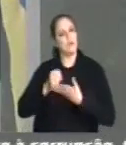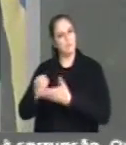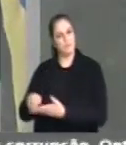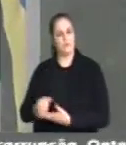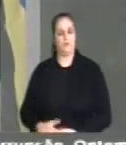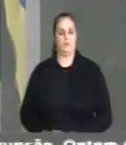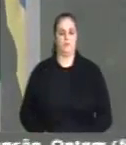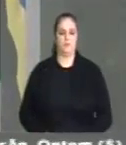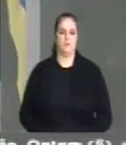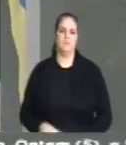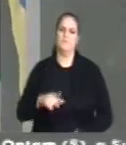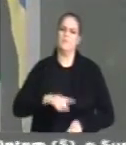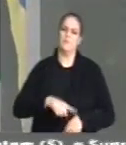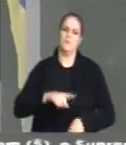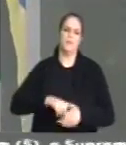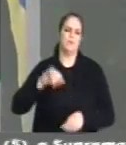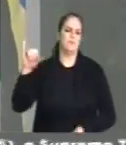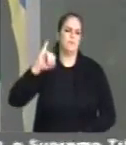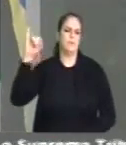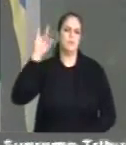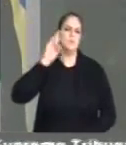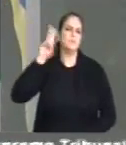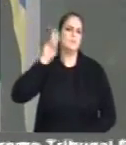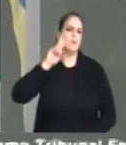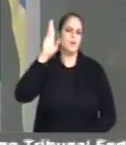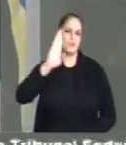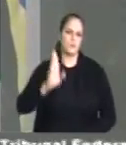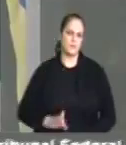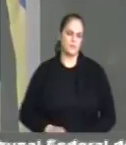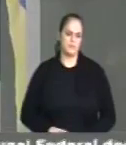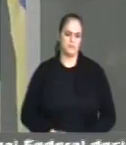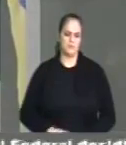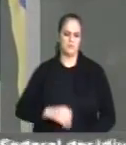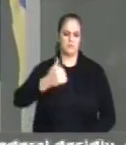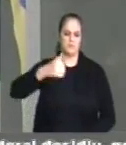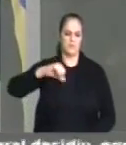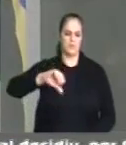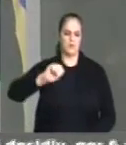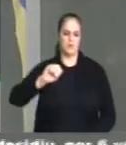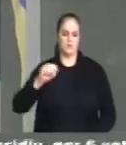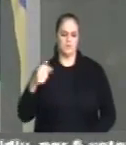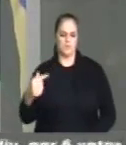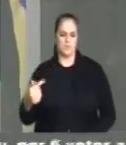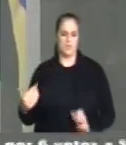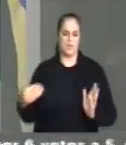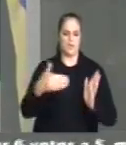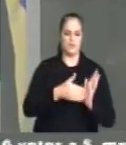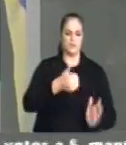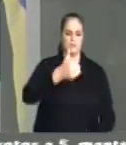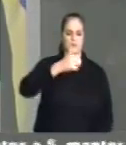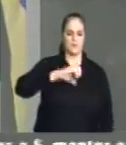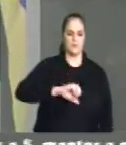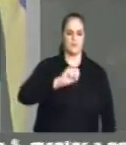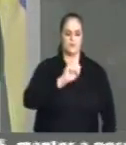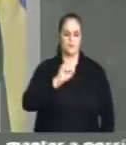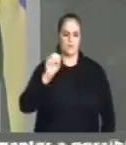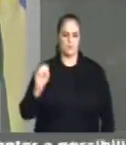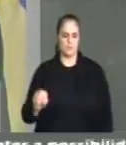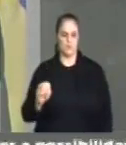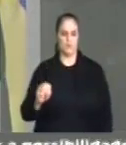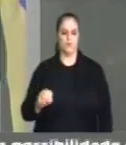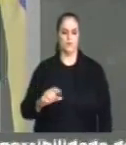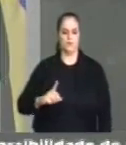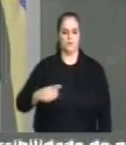que estão na história do nosso país. De 1987 a 1988,